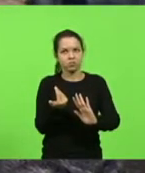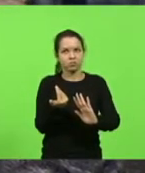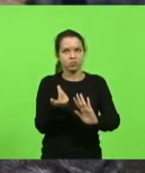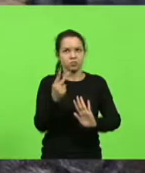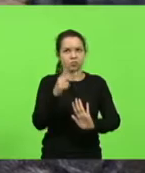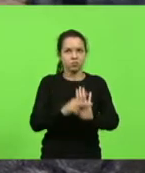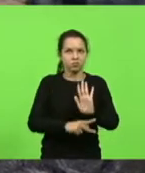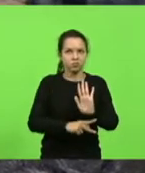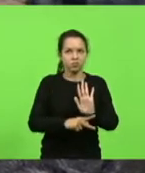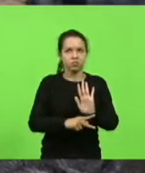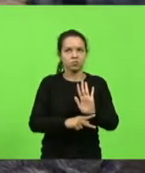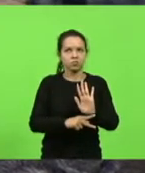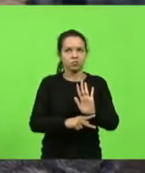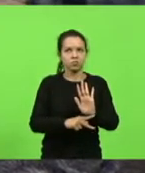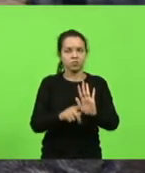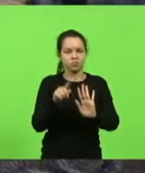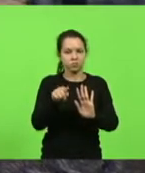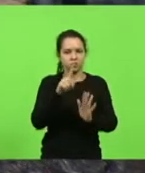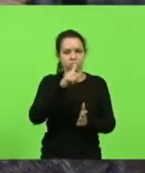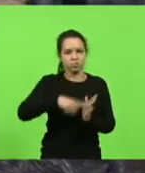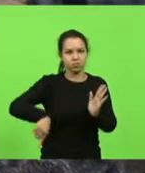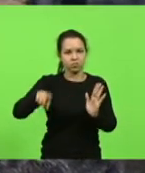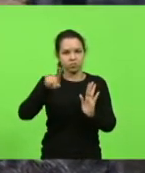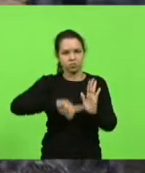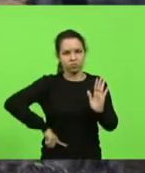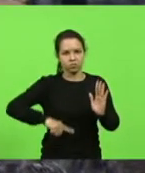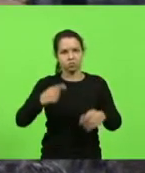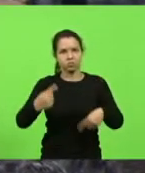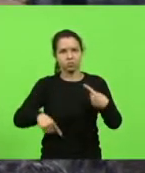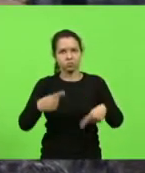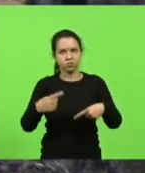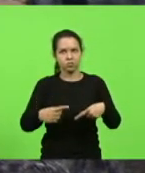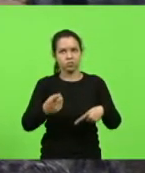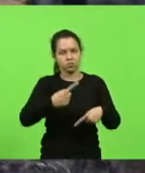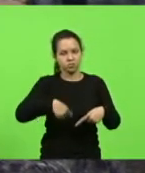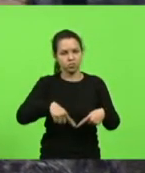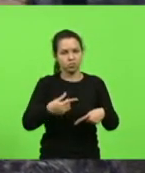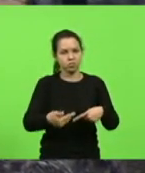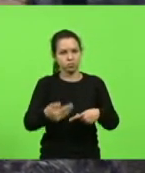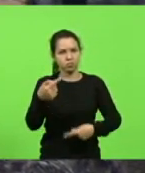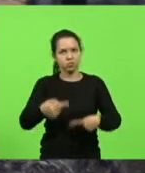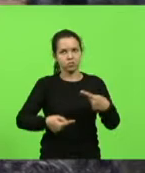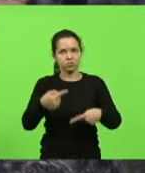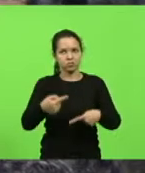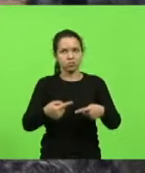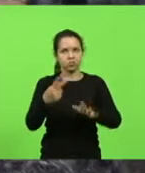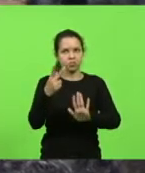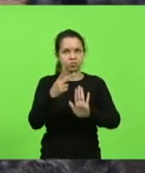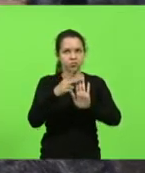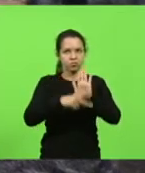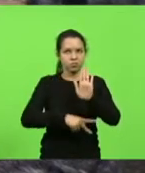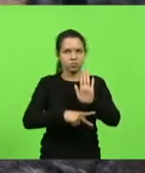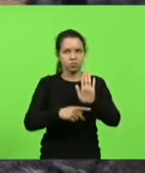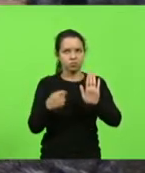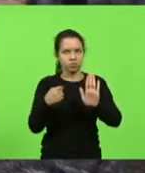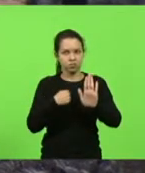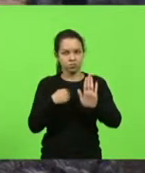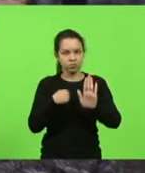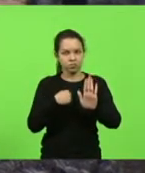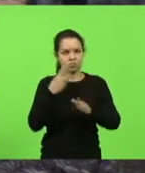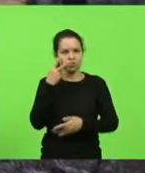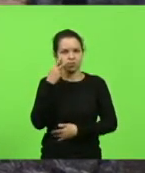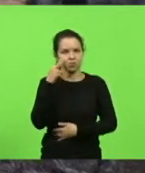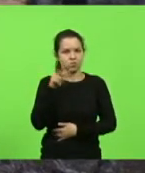projeto desse aí, você está anulando a condição de debate. Então, vamos debater sobre esse projeto. Quando eu vejo